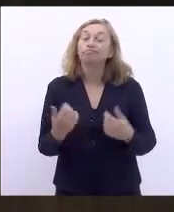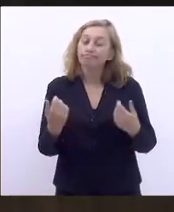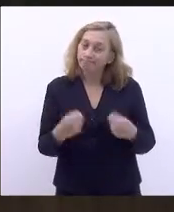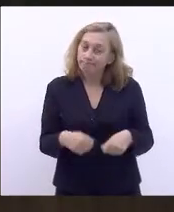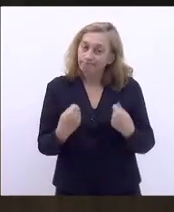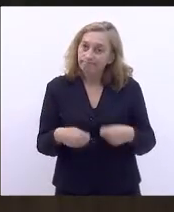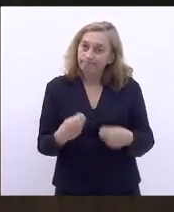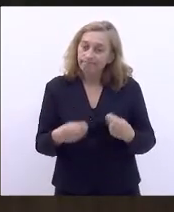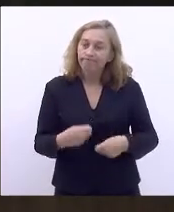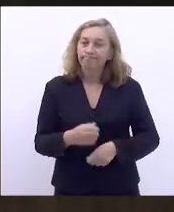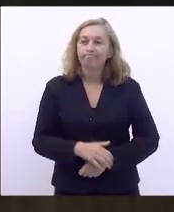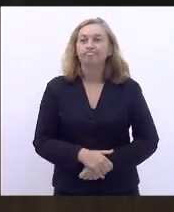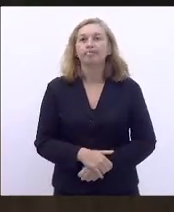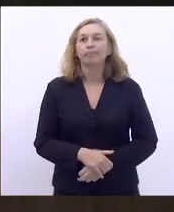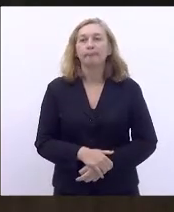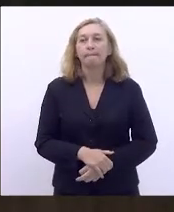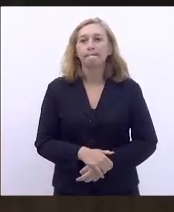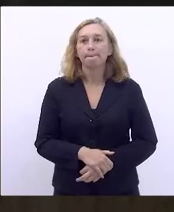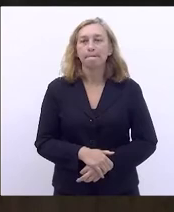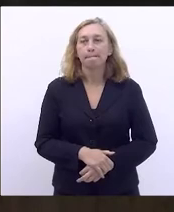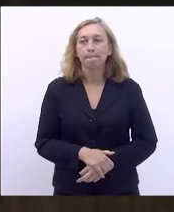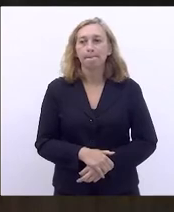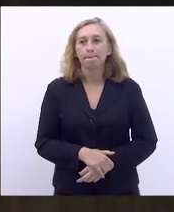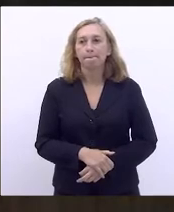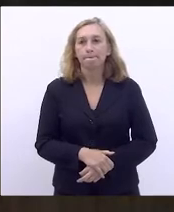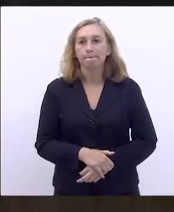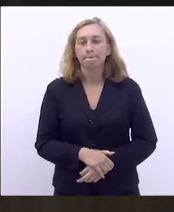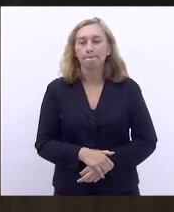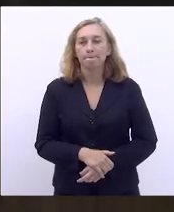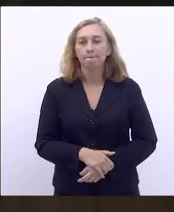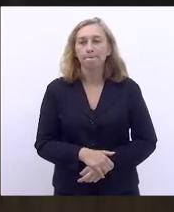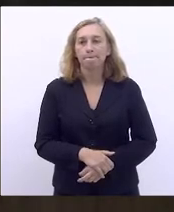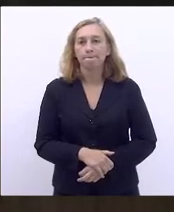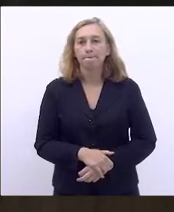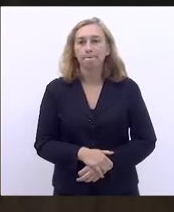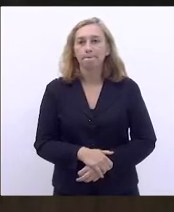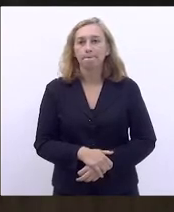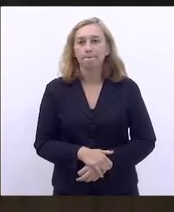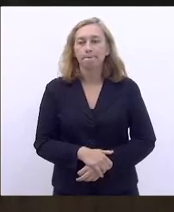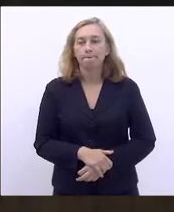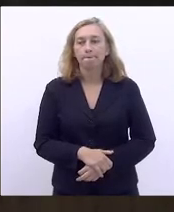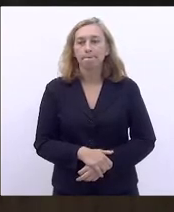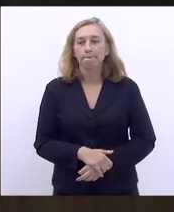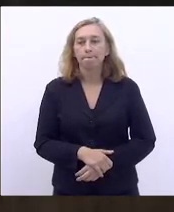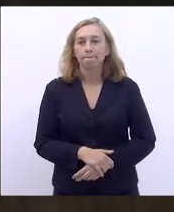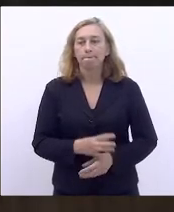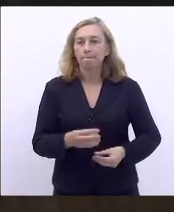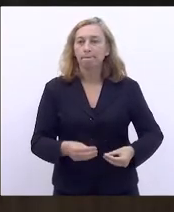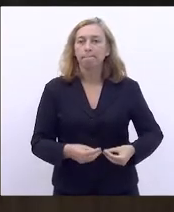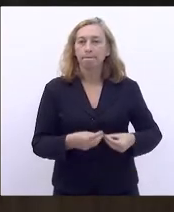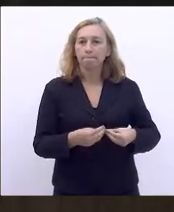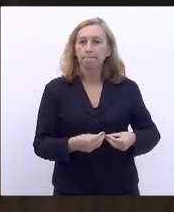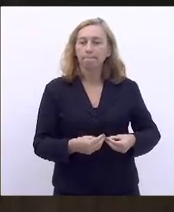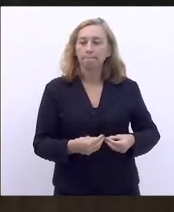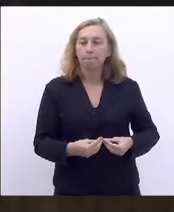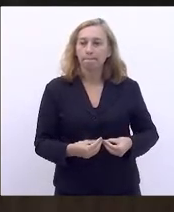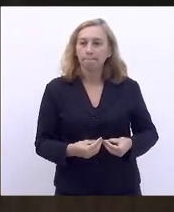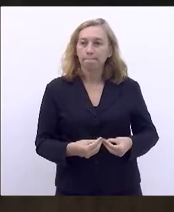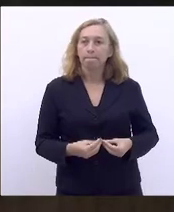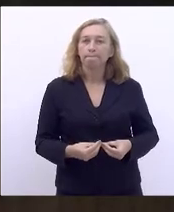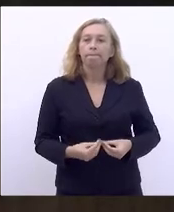necessidade de fazer essa promoção e entregar a eles